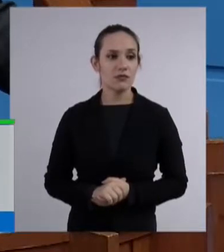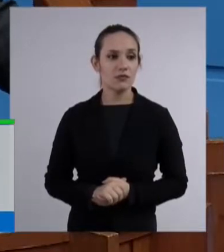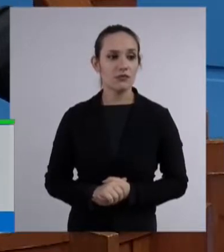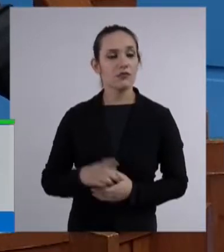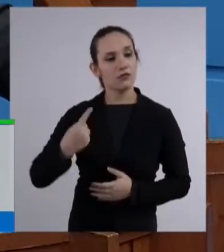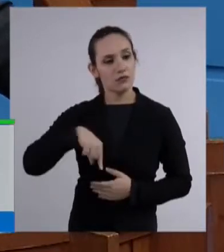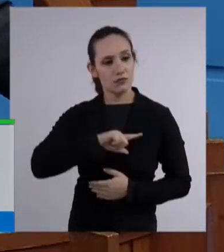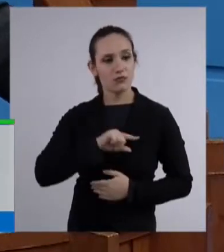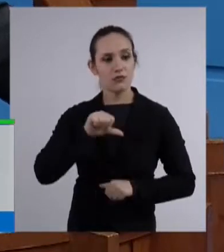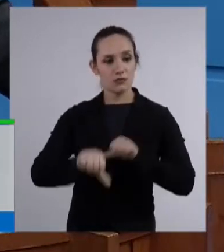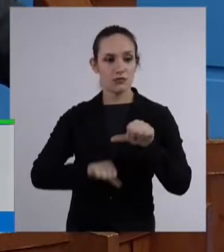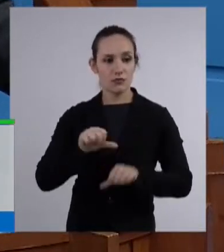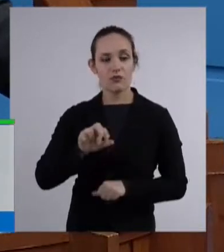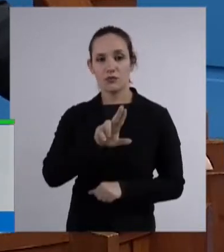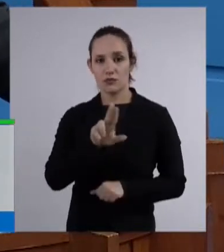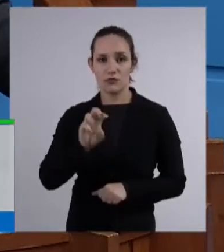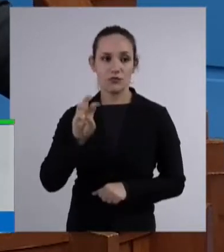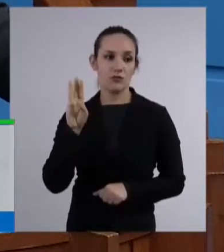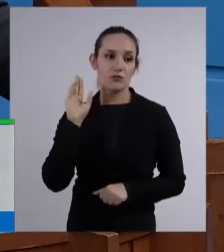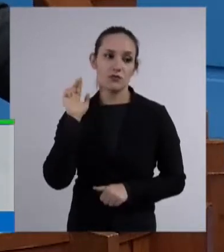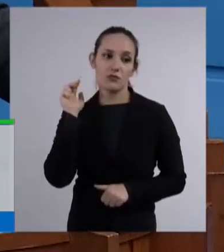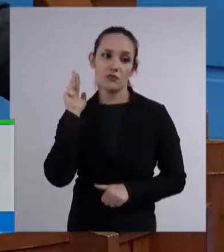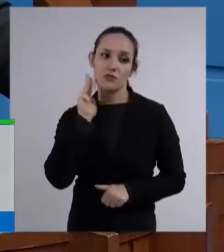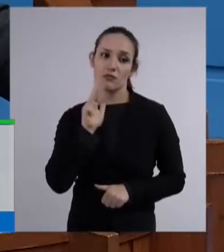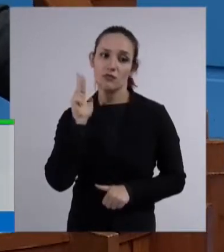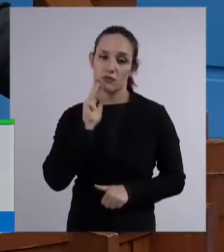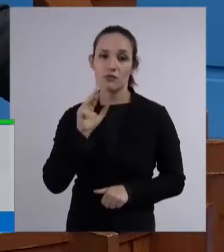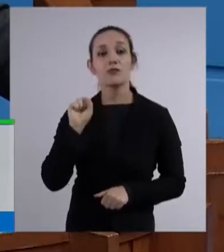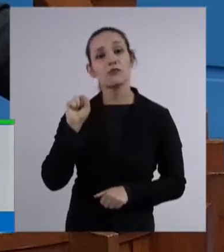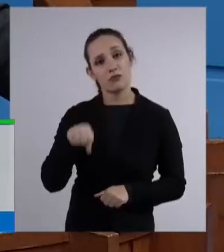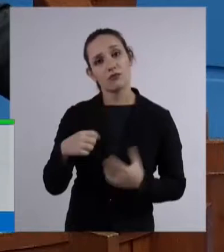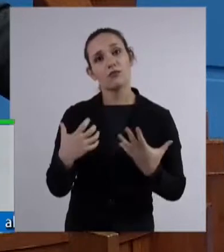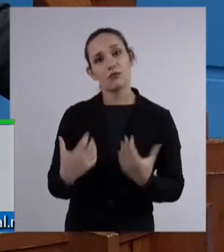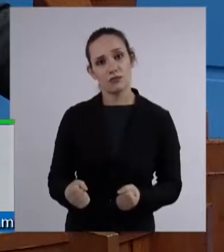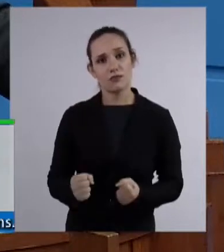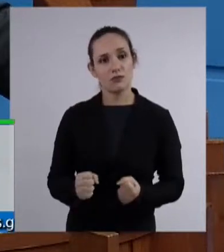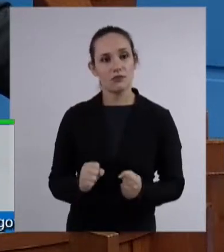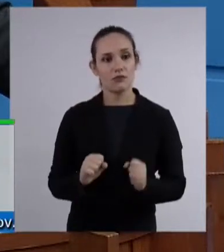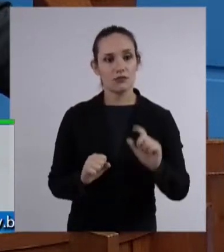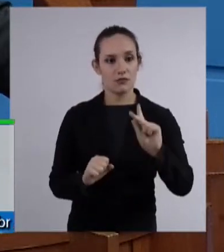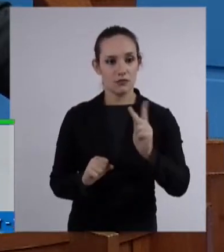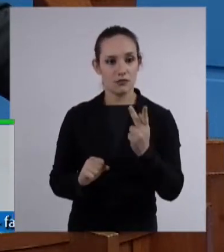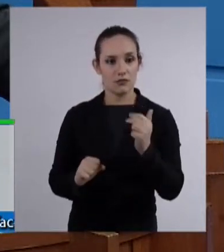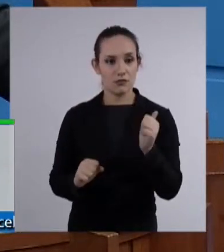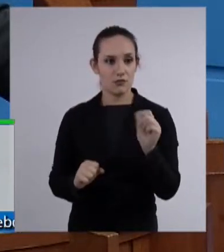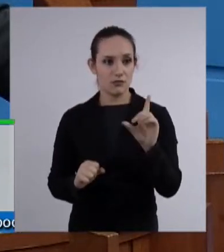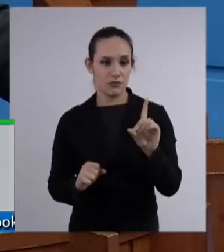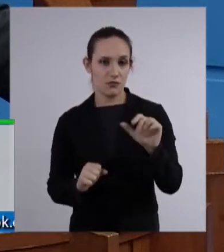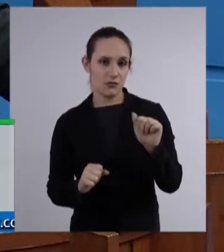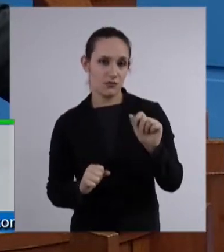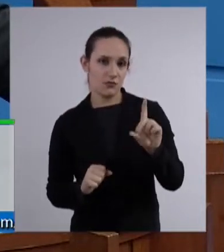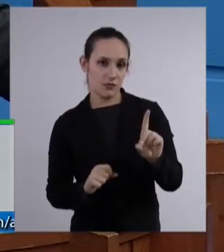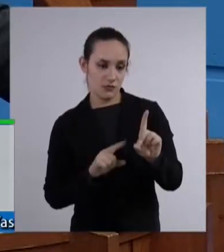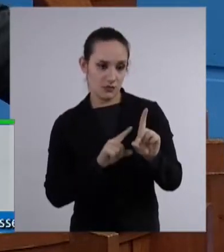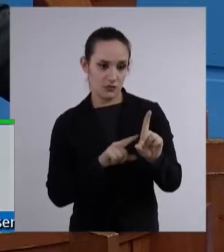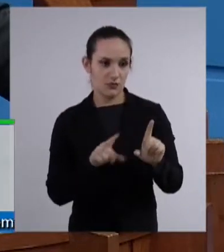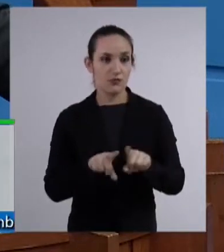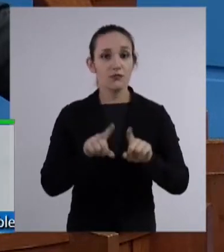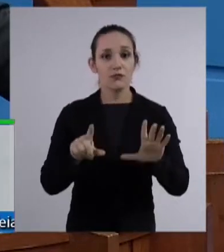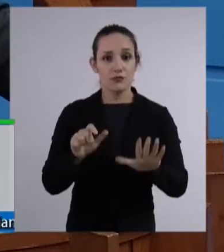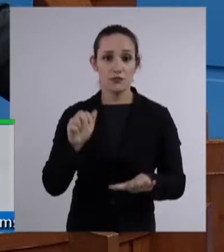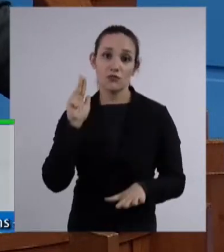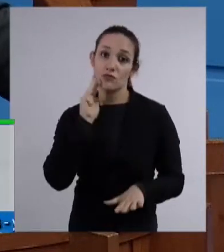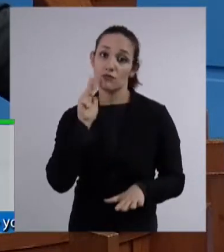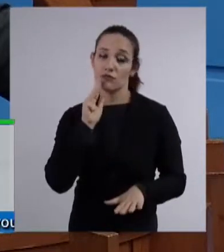do Lula pelo nome do Fernando Haddad. E como disse o Lula antes de ser